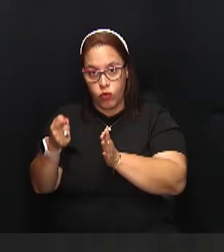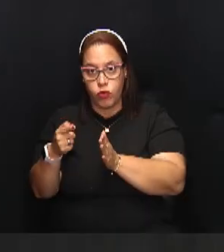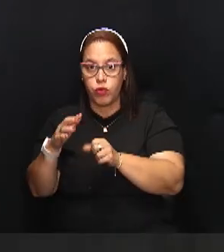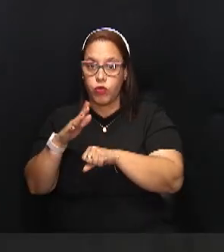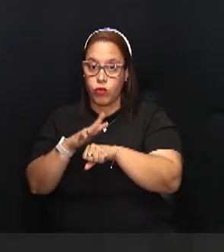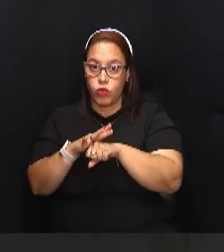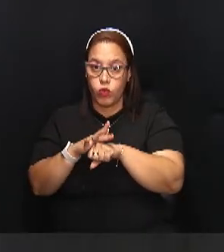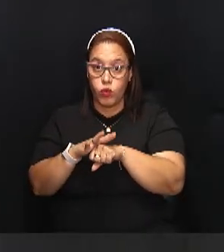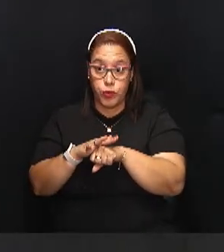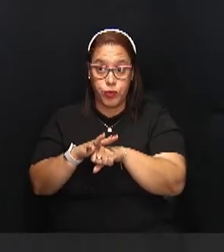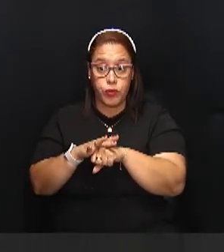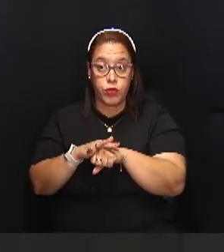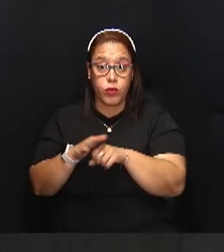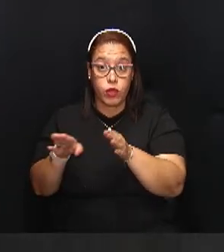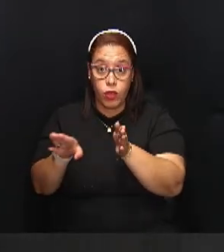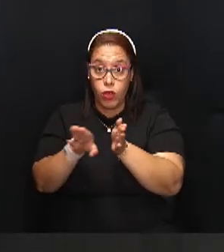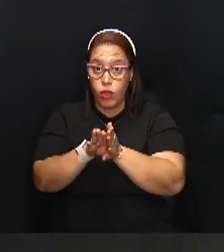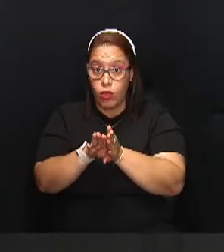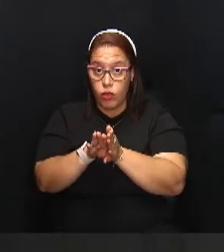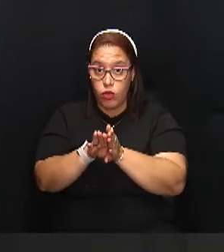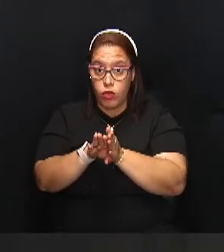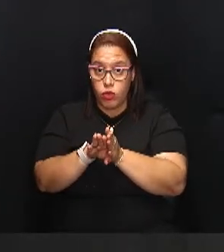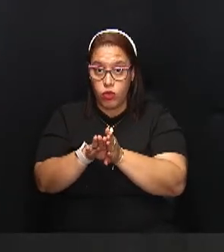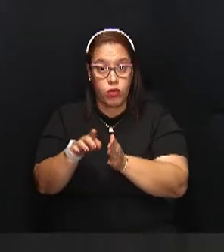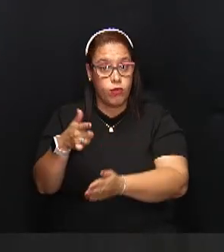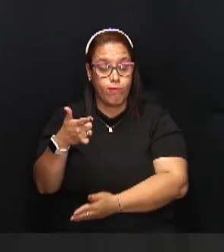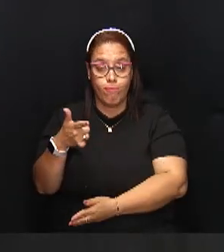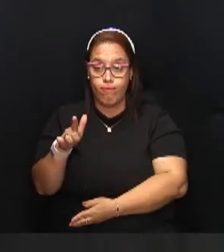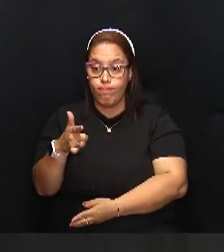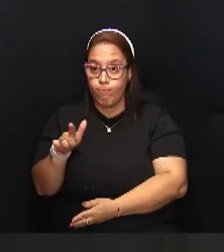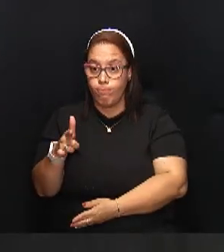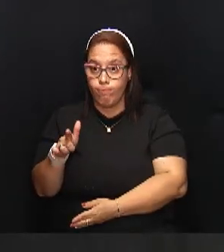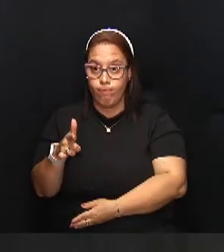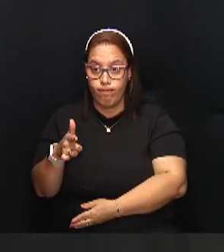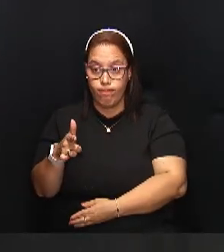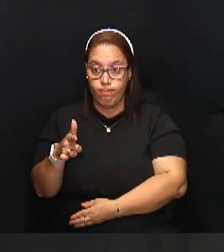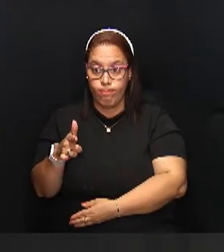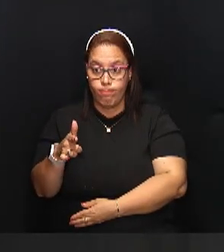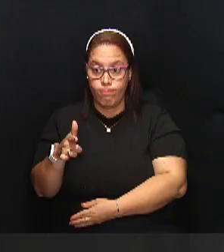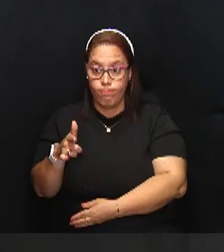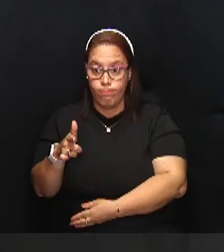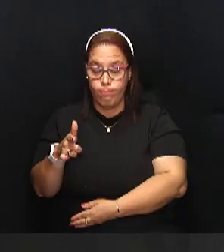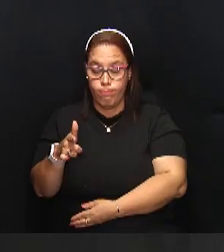patologia. Então foi algo que chegou, que nós não tínhamos até então